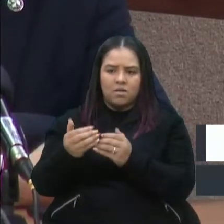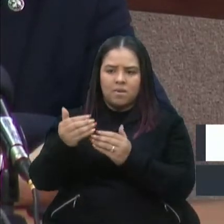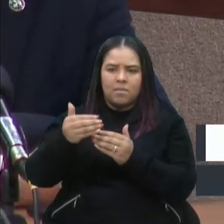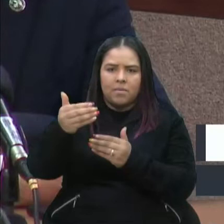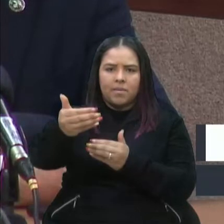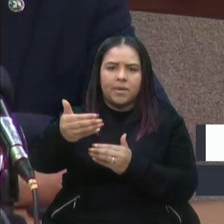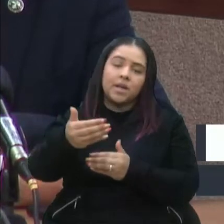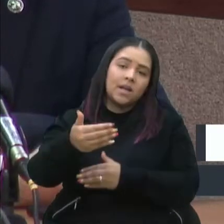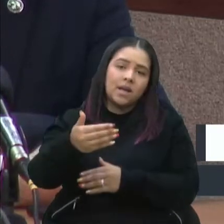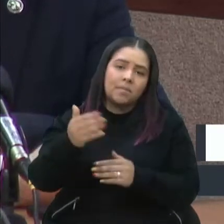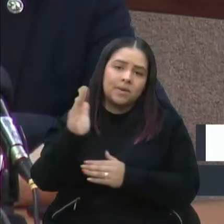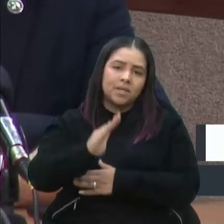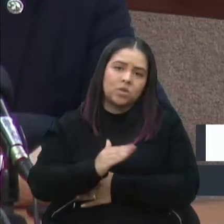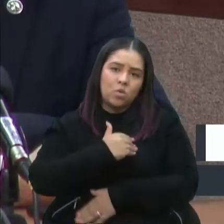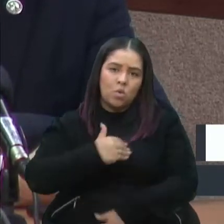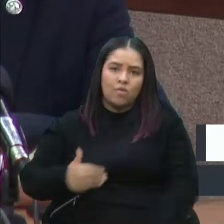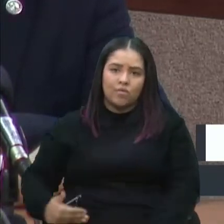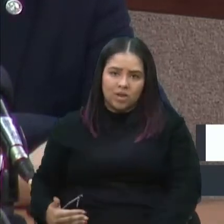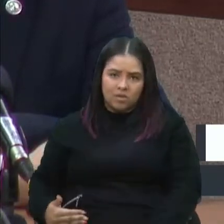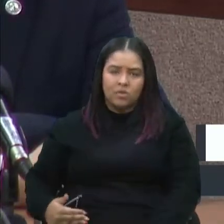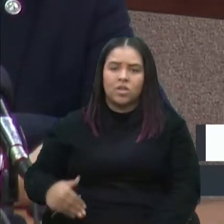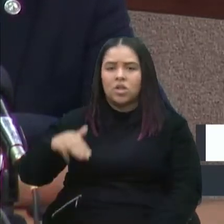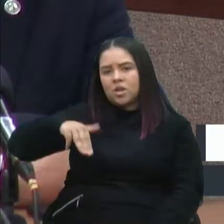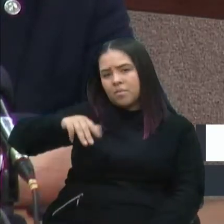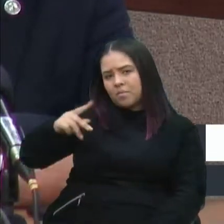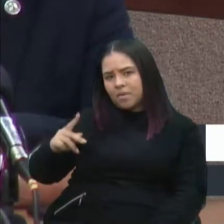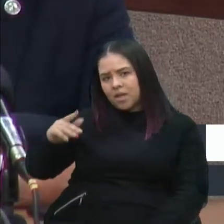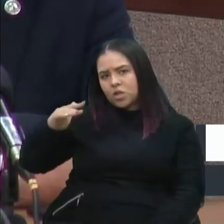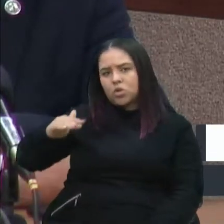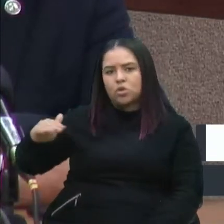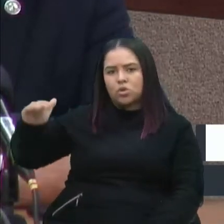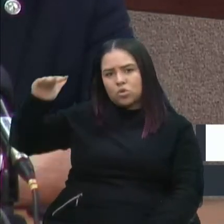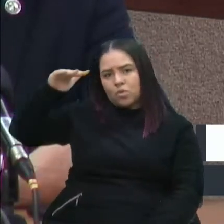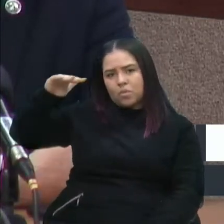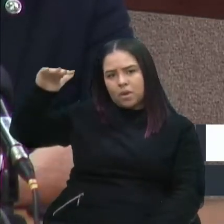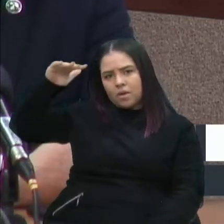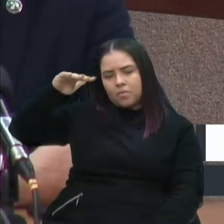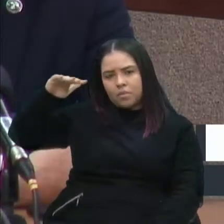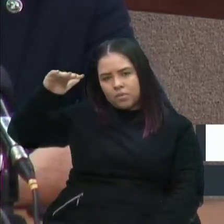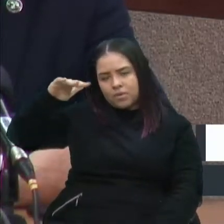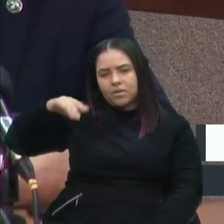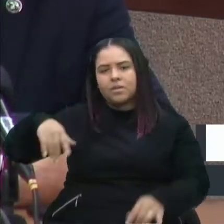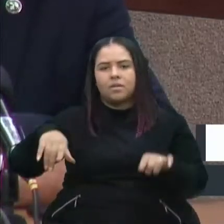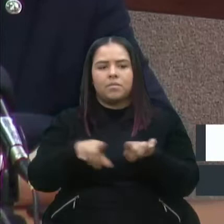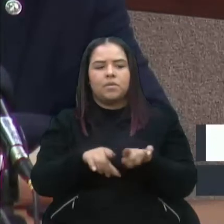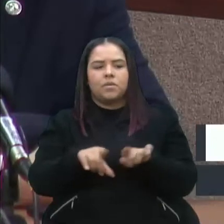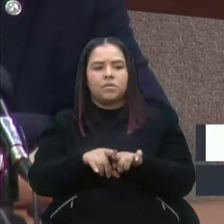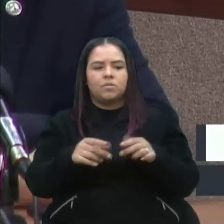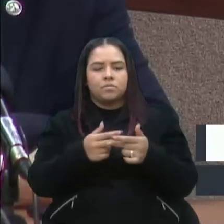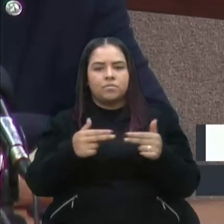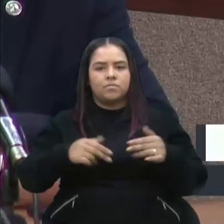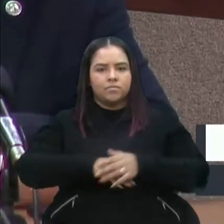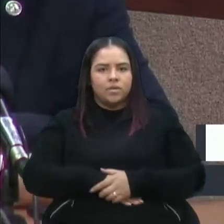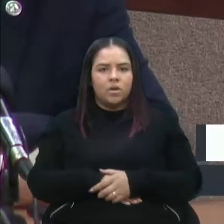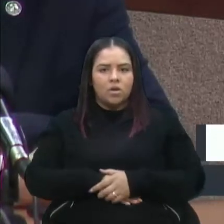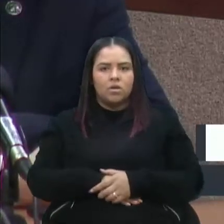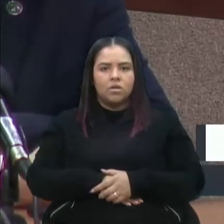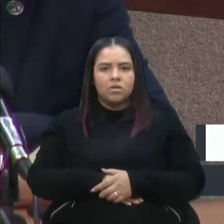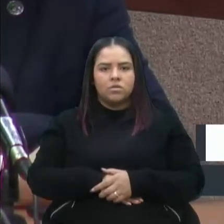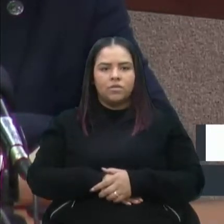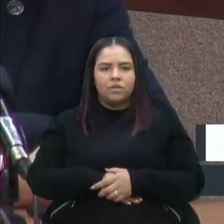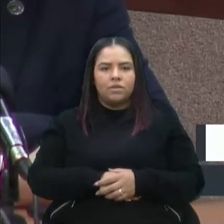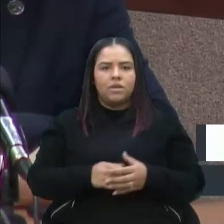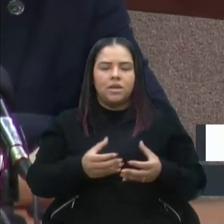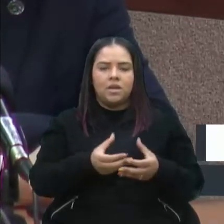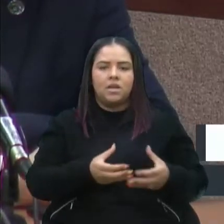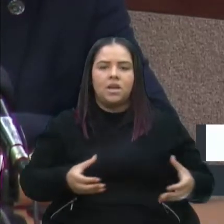governado através de MPs, através do Supremo e através de decretos. Isso. E o Congresso Nacional, ao que tudo indica,